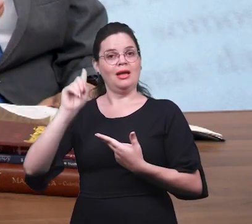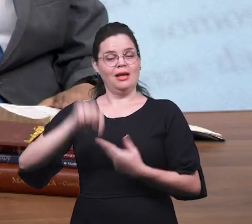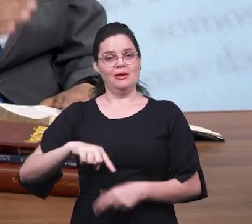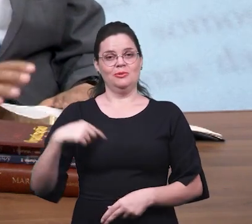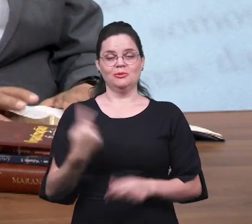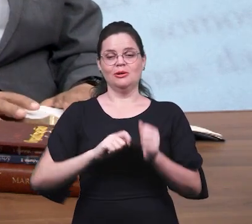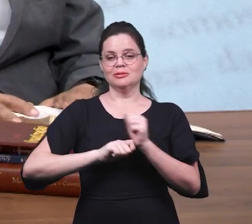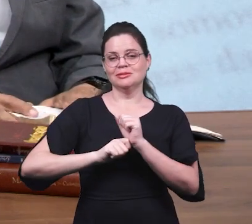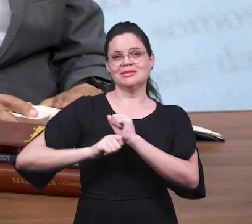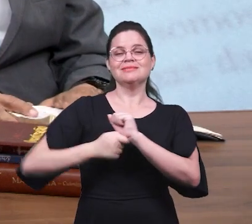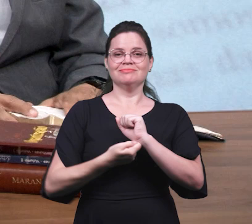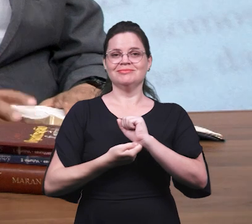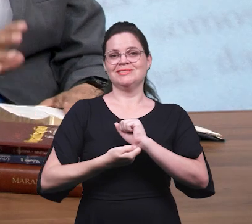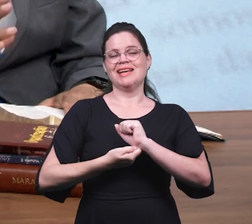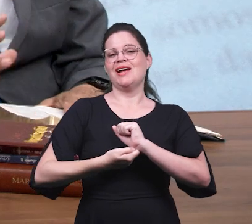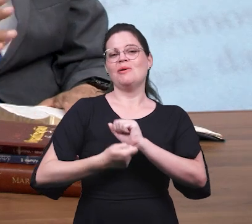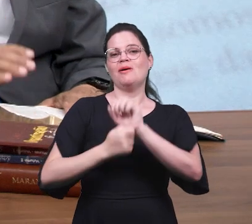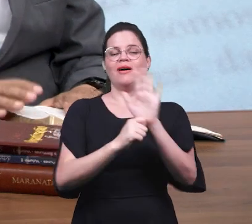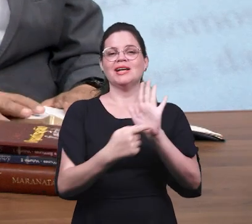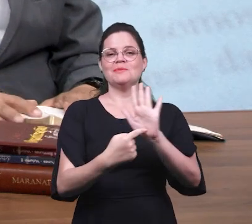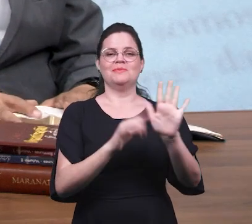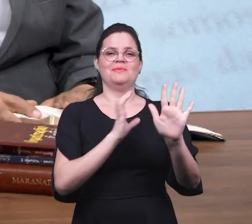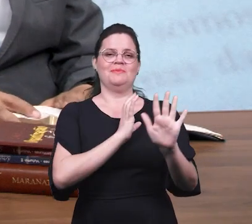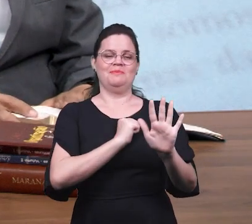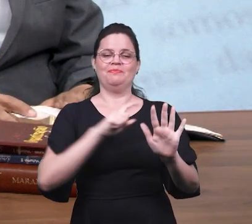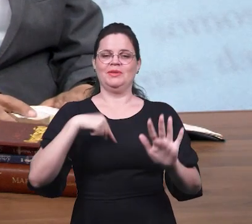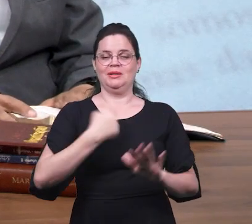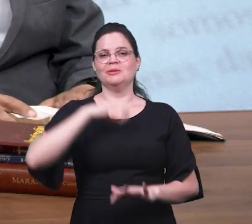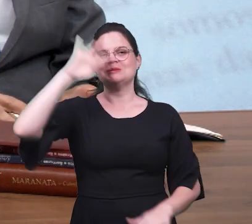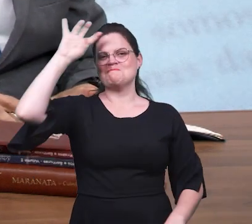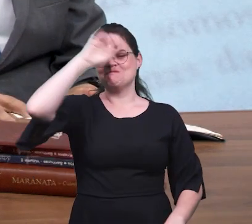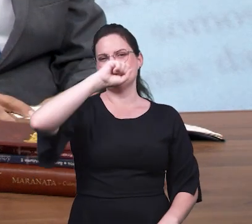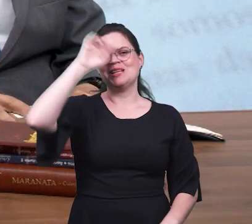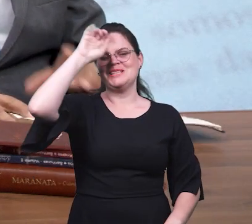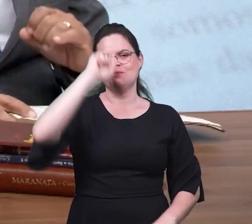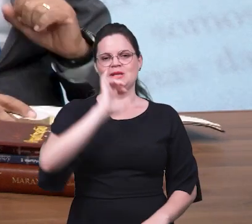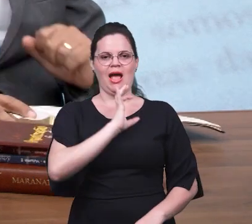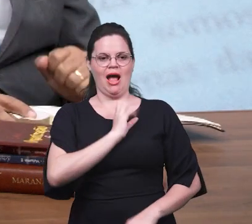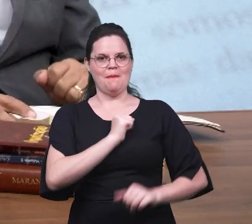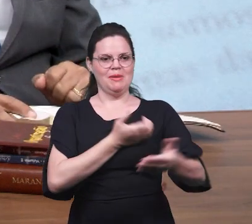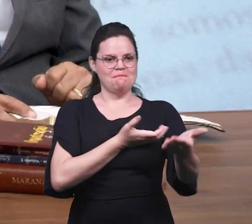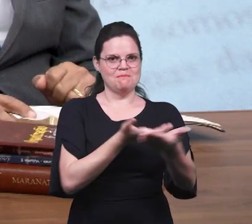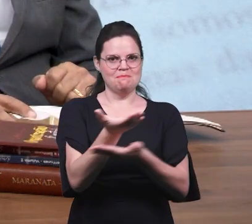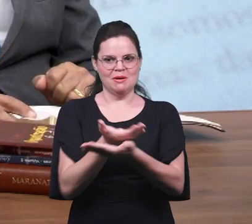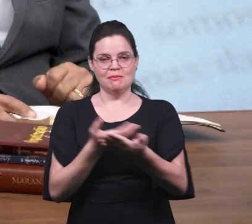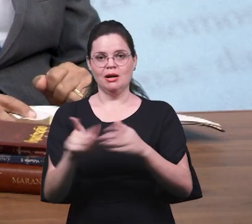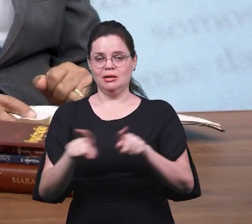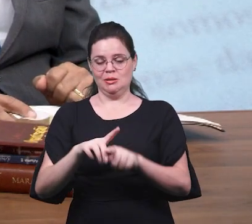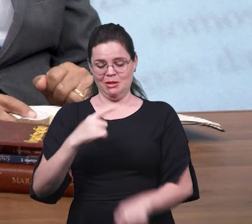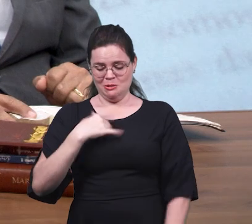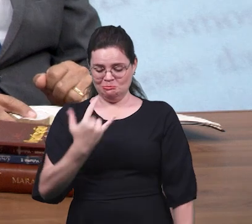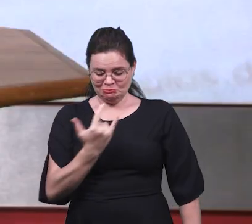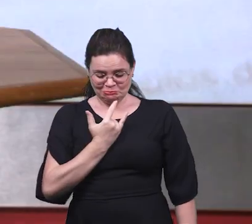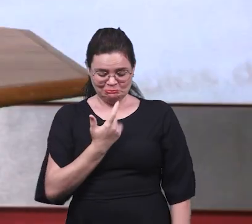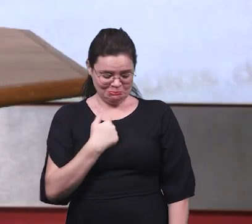o sentido do amor. É assim que aprendemos a amar ao próximo e a nós mesmos.